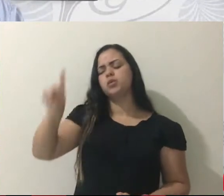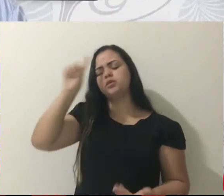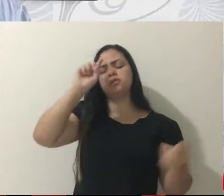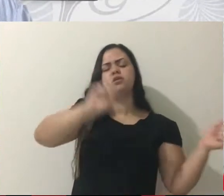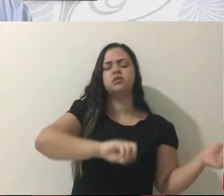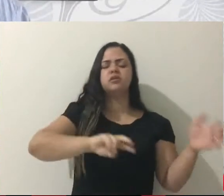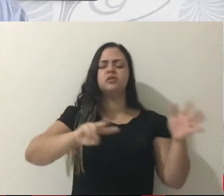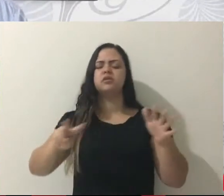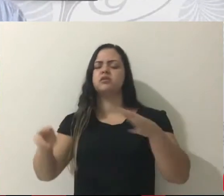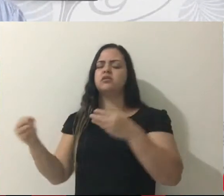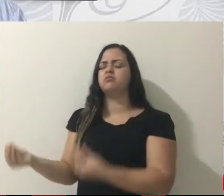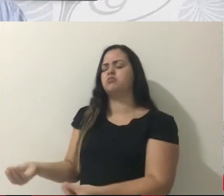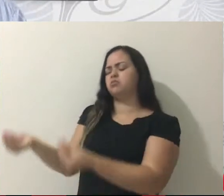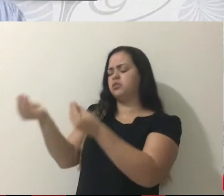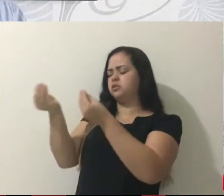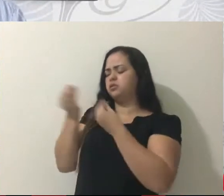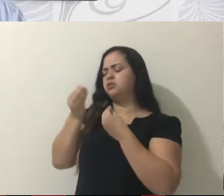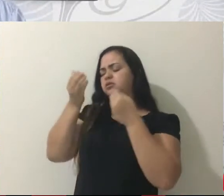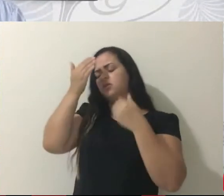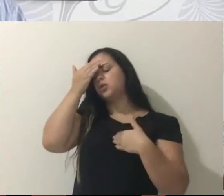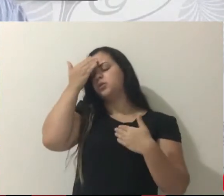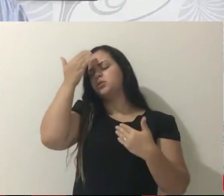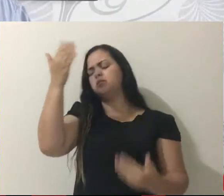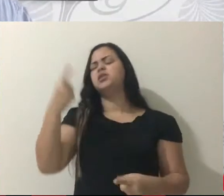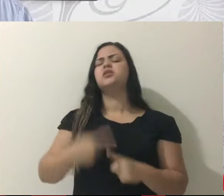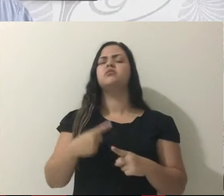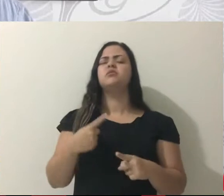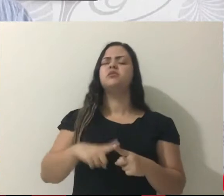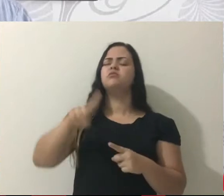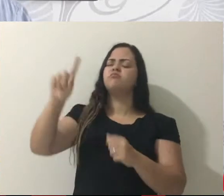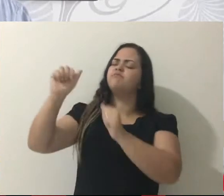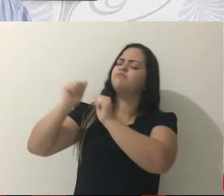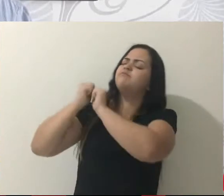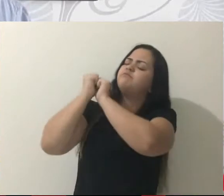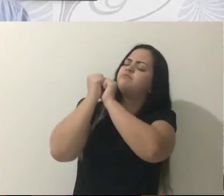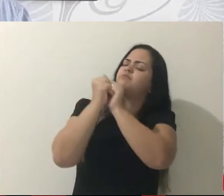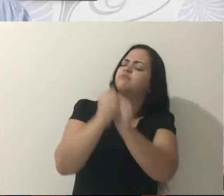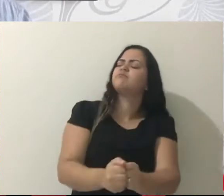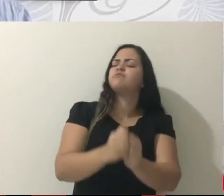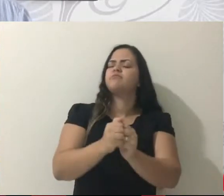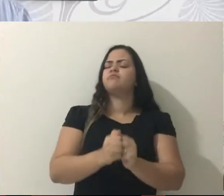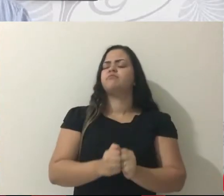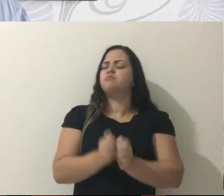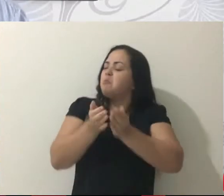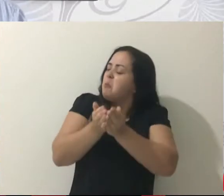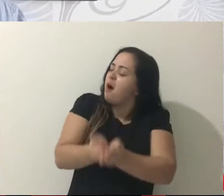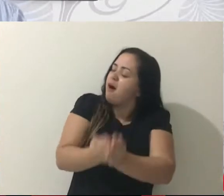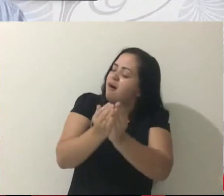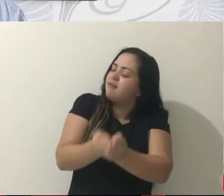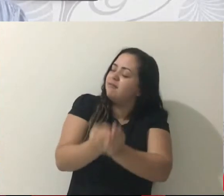por mais uma semana que o Senhor nos concede. E muito obrigado porque Tu estás conosco, Senhor, no nosso